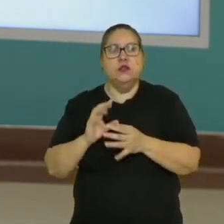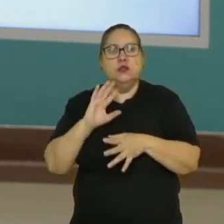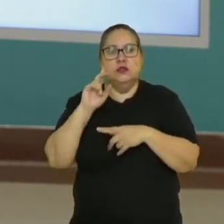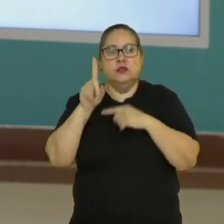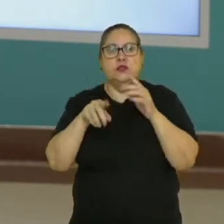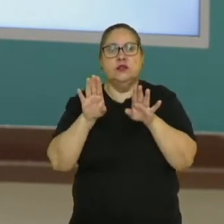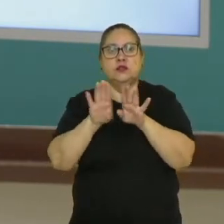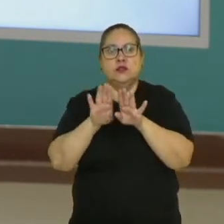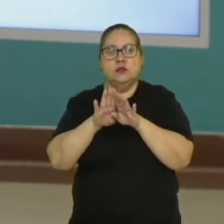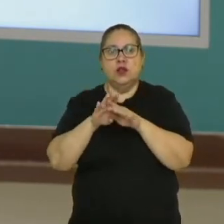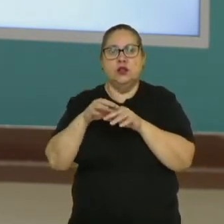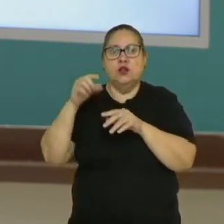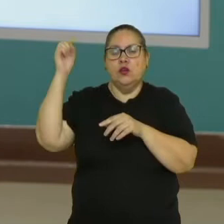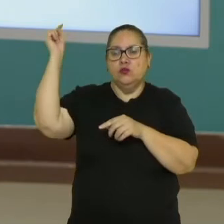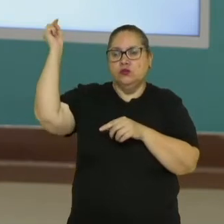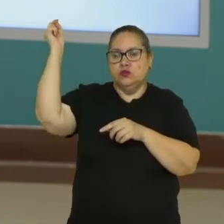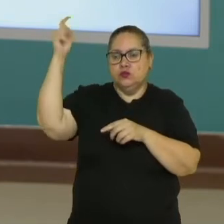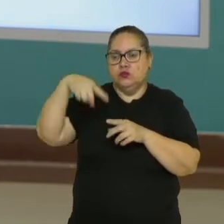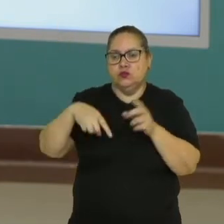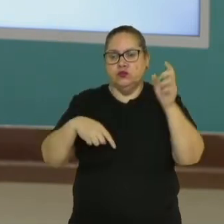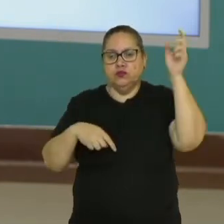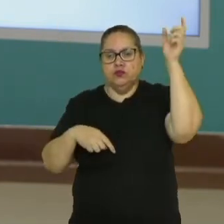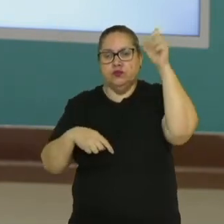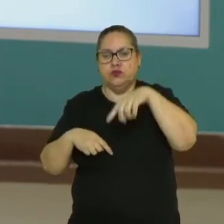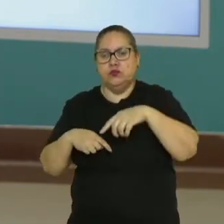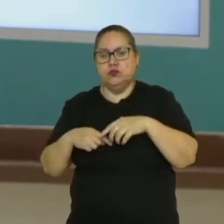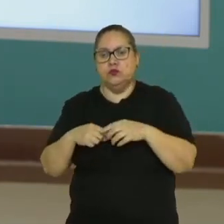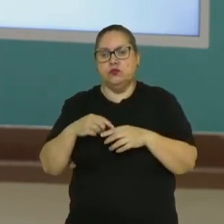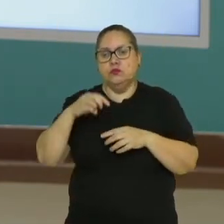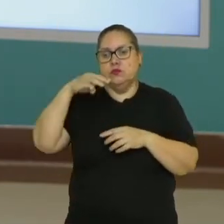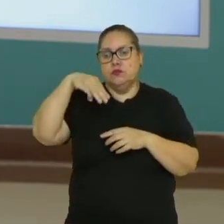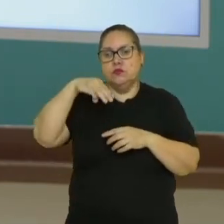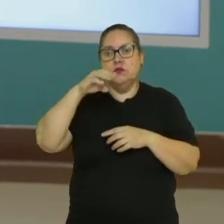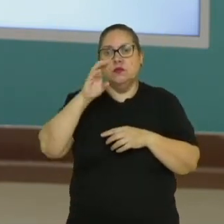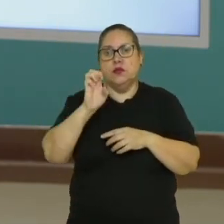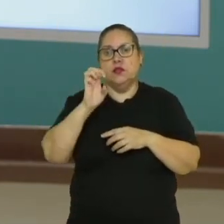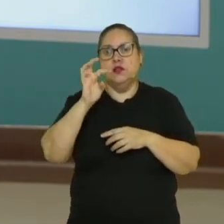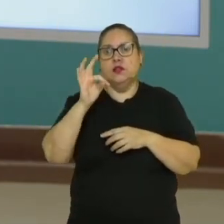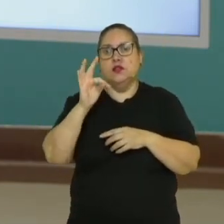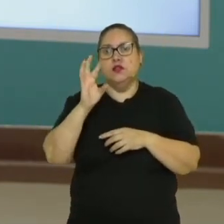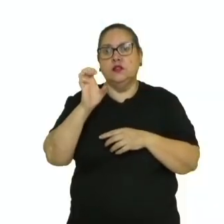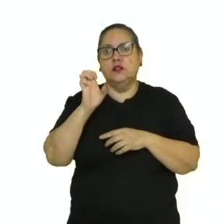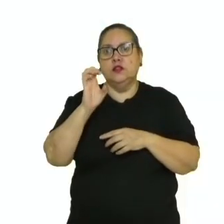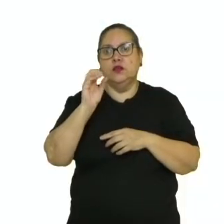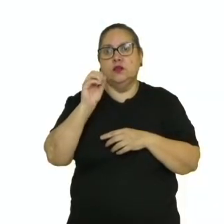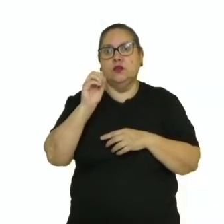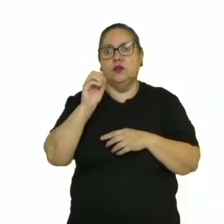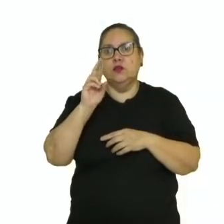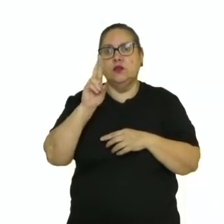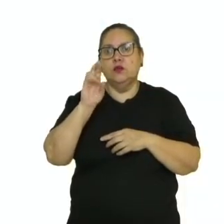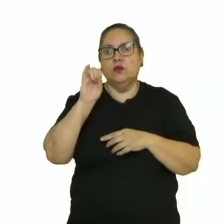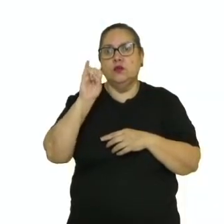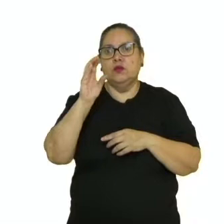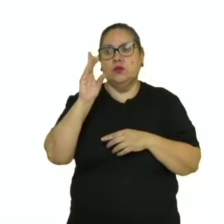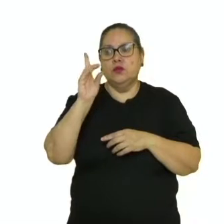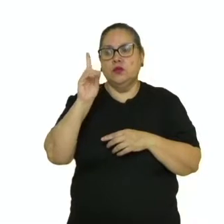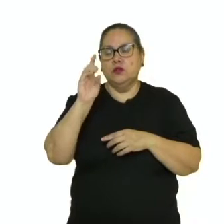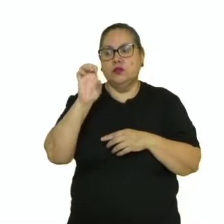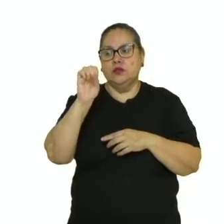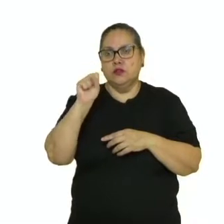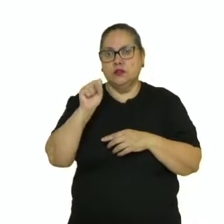de corpos oriundos do espaço, por exemplo, meteoroides. Repare bem nessa imagem, como os meteoroides